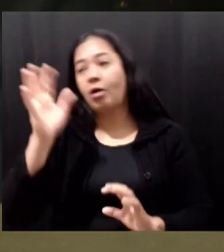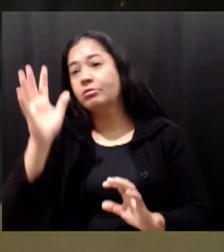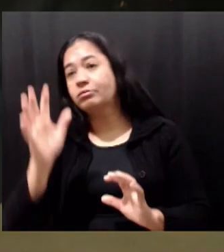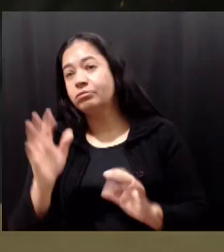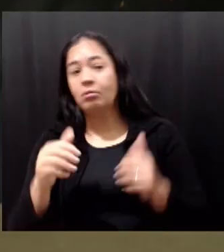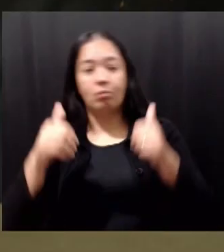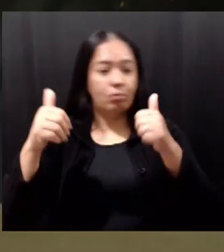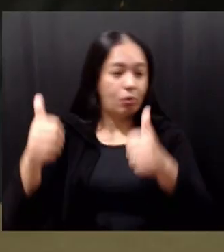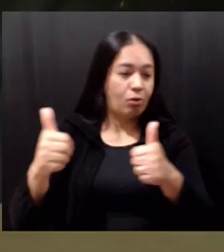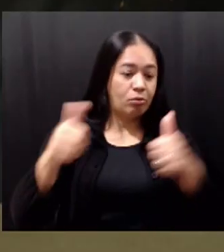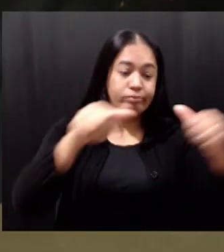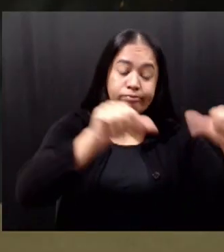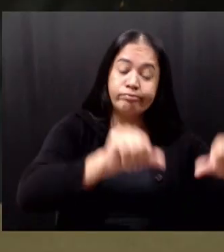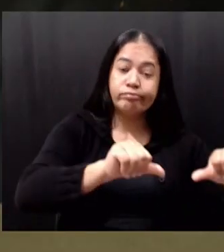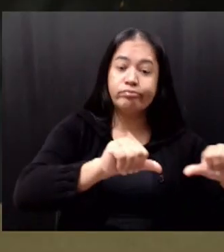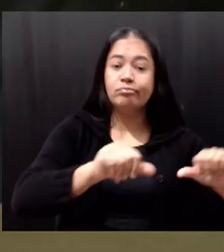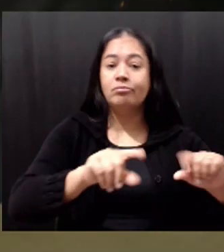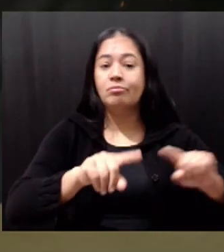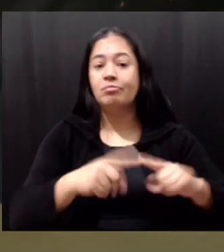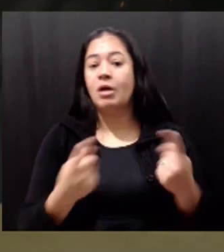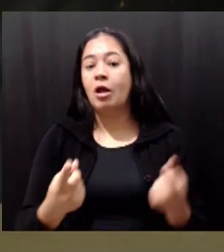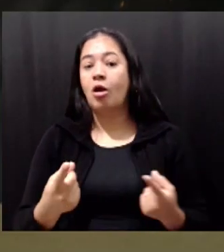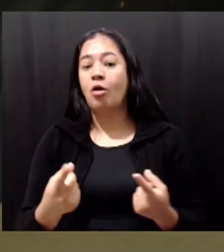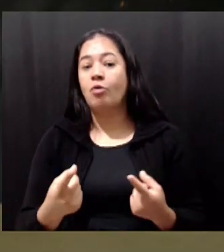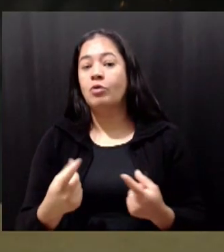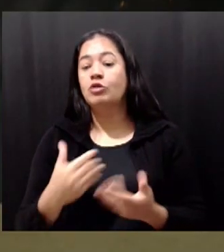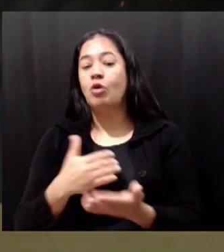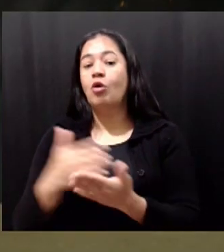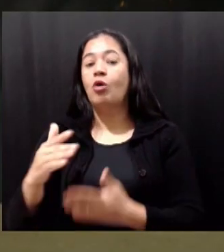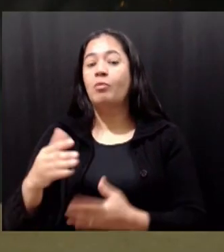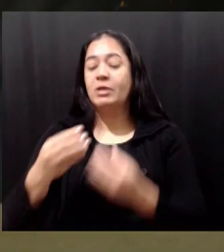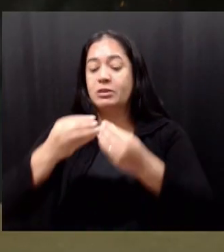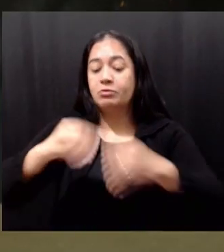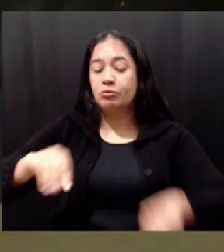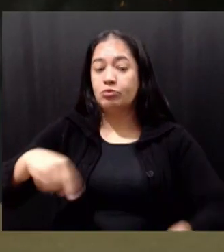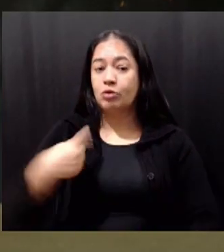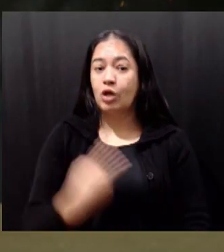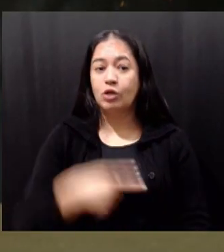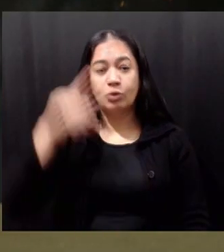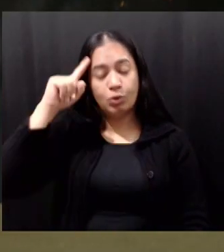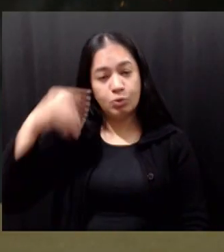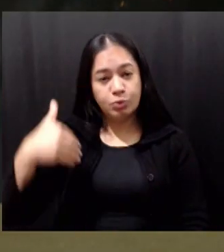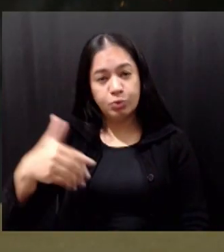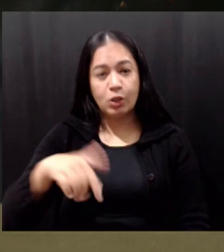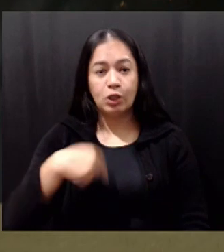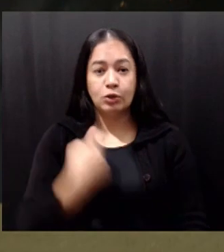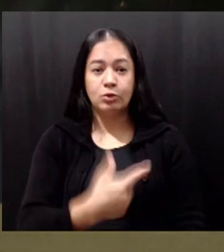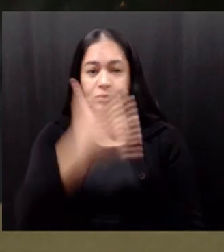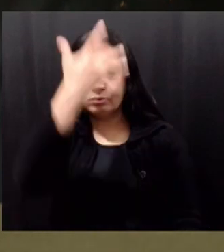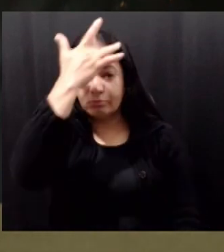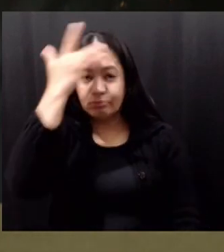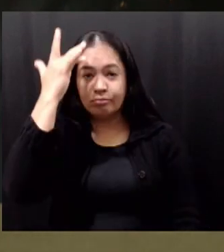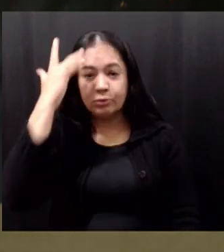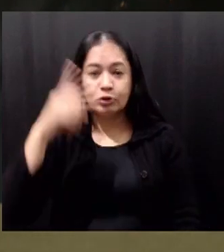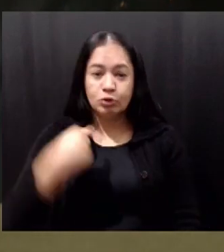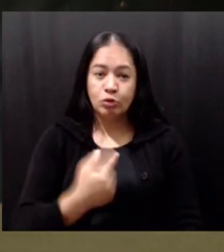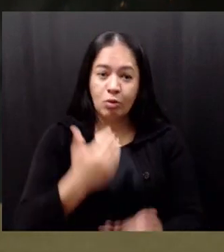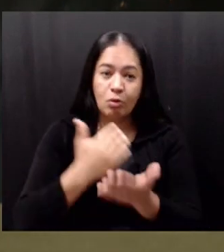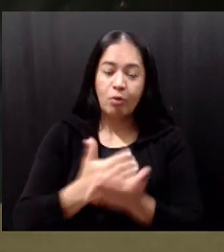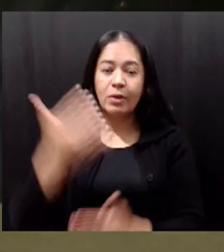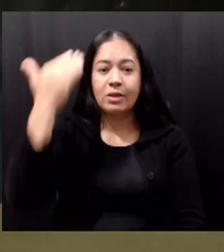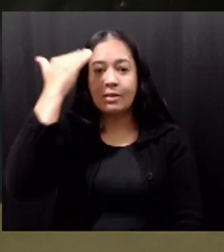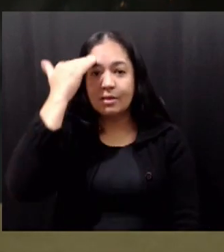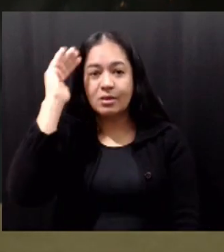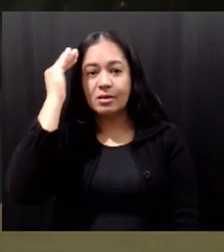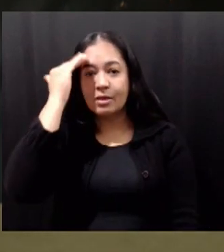né? E quando começa a afetar o nosso dia a dia, quando começa a afetar a nossa saúde mental, a gente começa a entender que sim, a